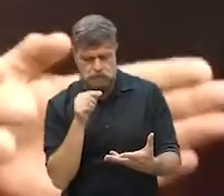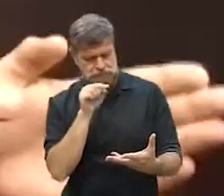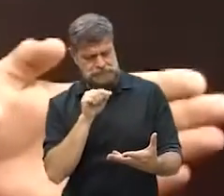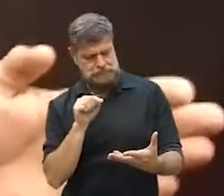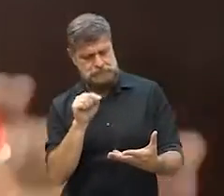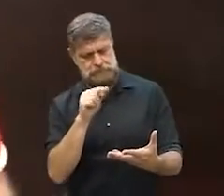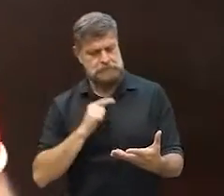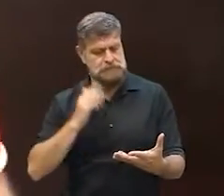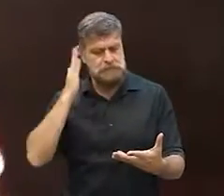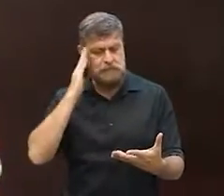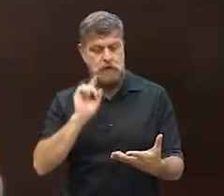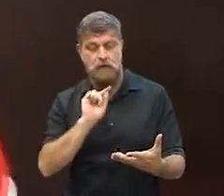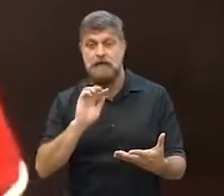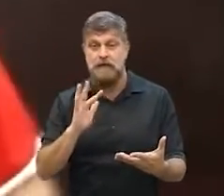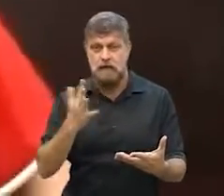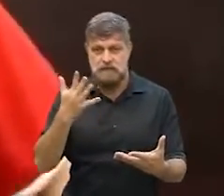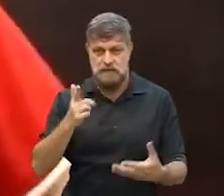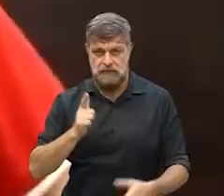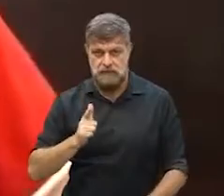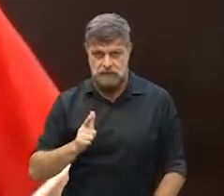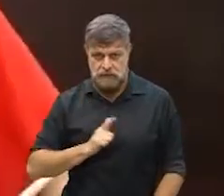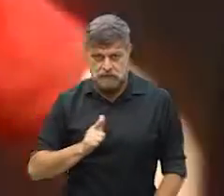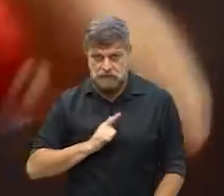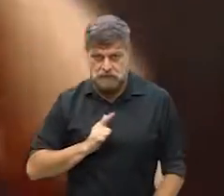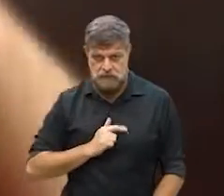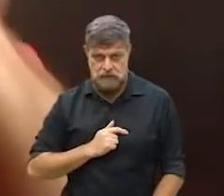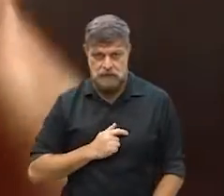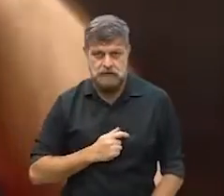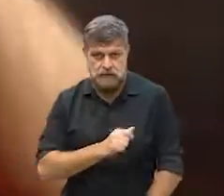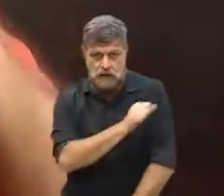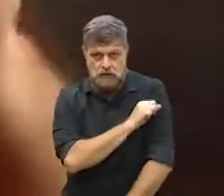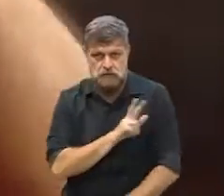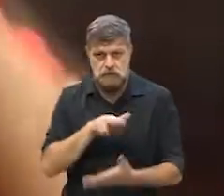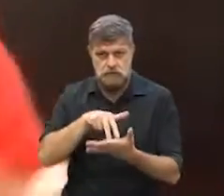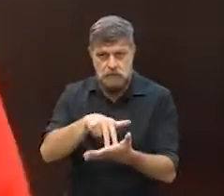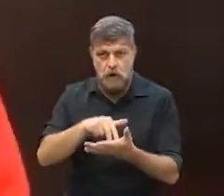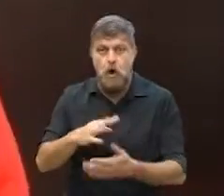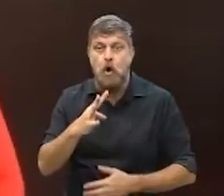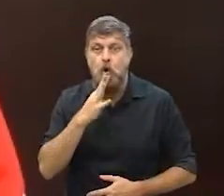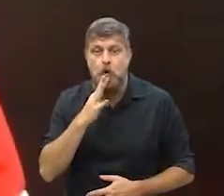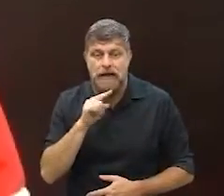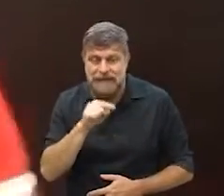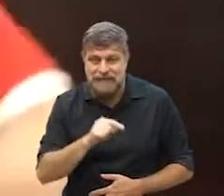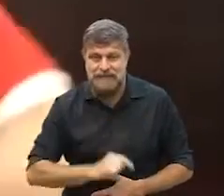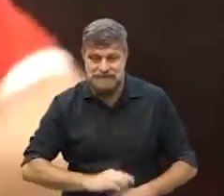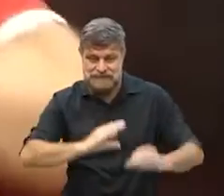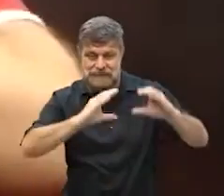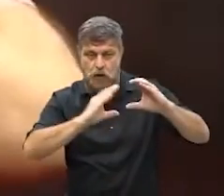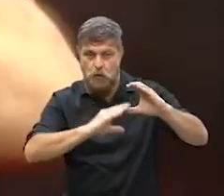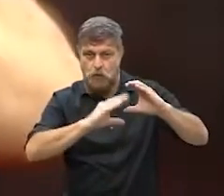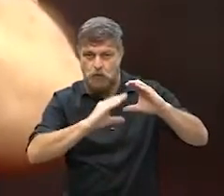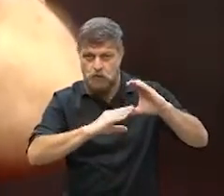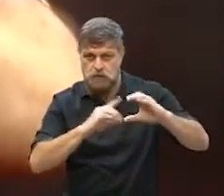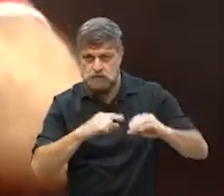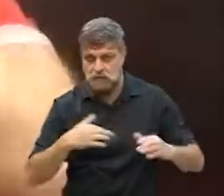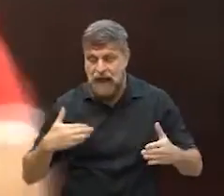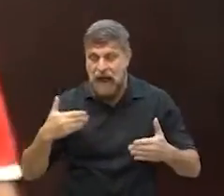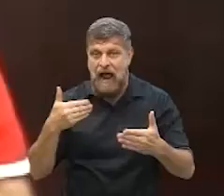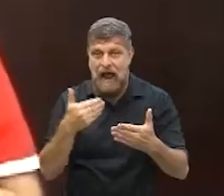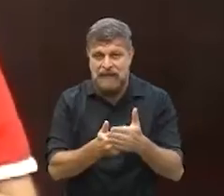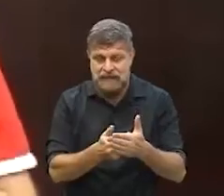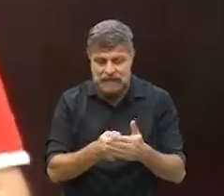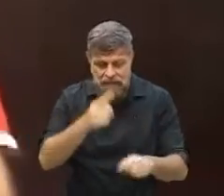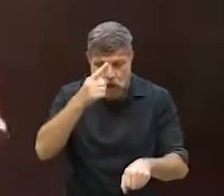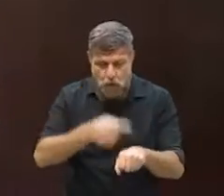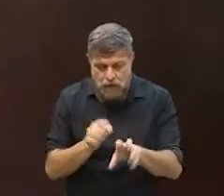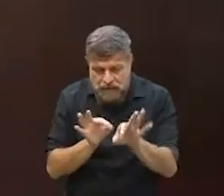Então, tenha uma rotina e tenha protagonismo. Conheça o seu concurso. Saiba até quando que ele faz